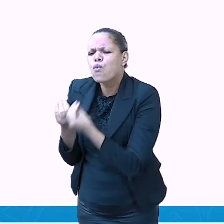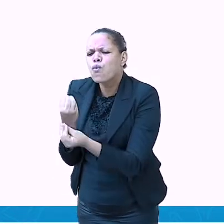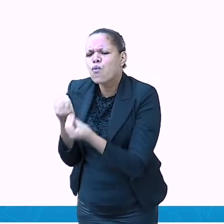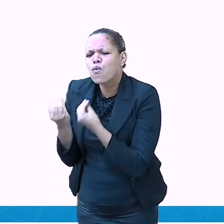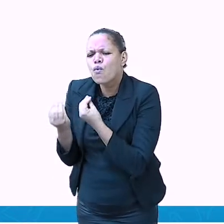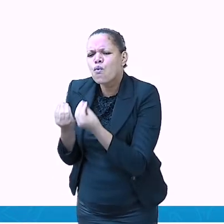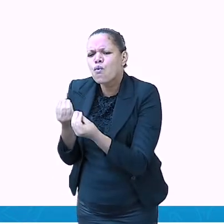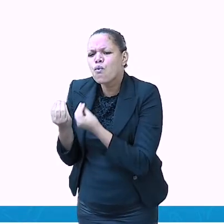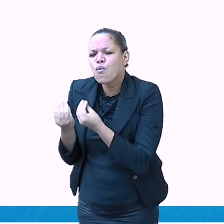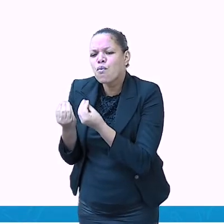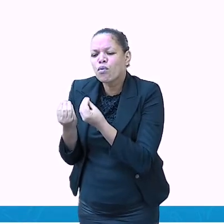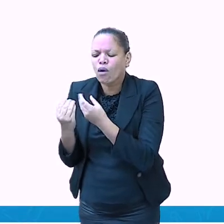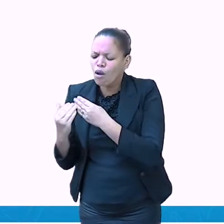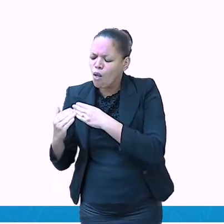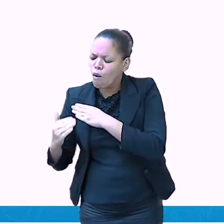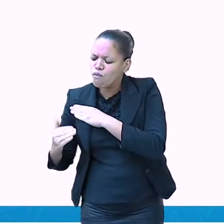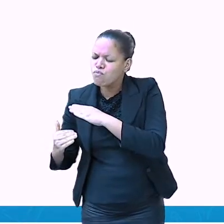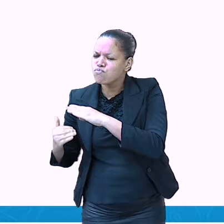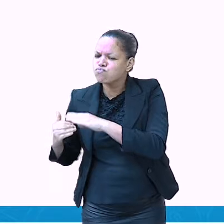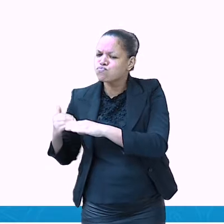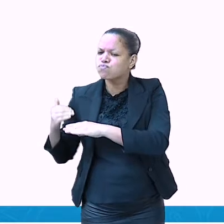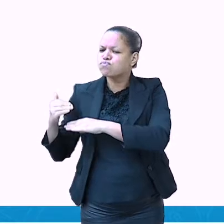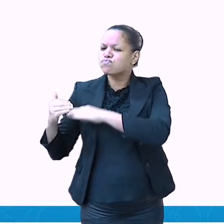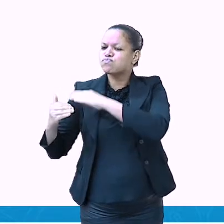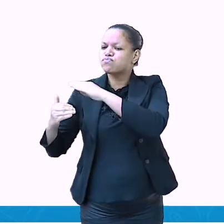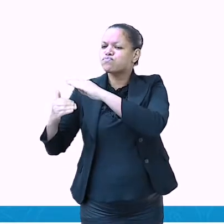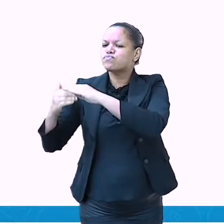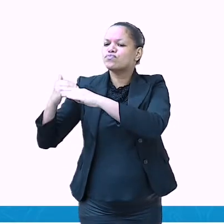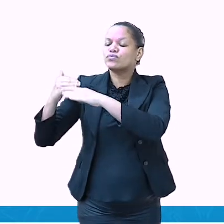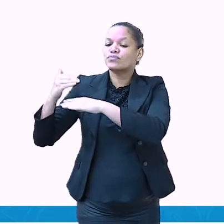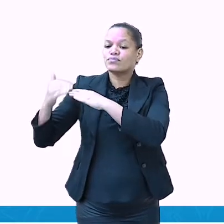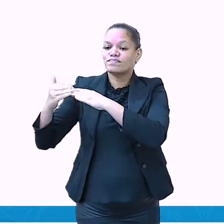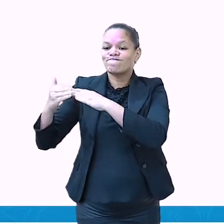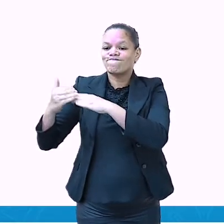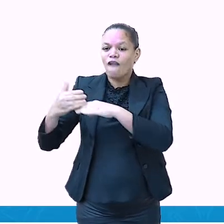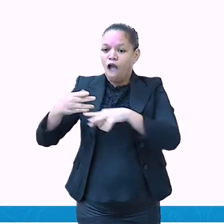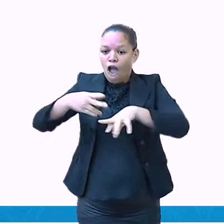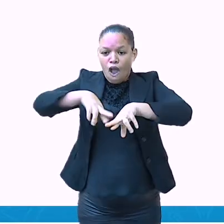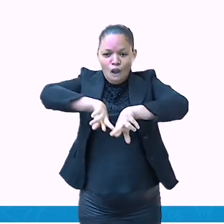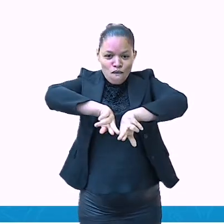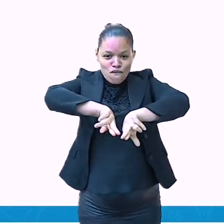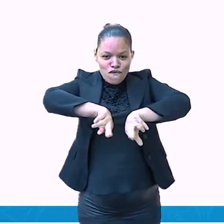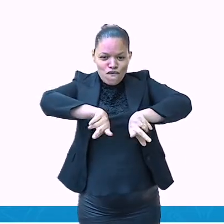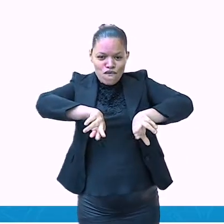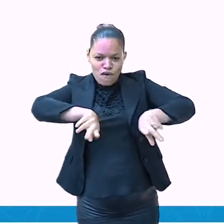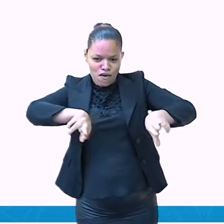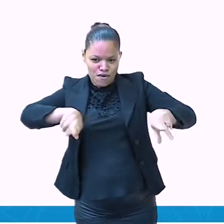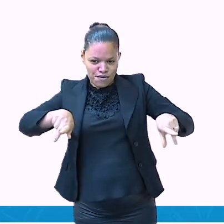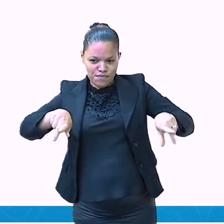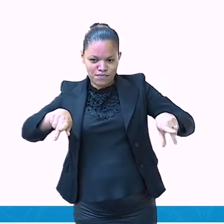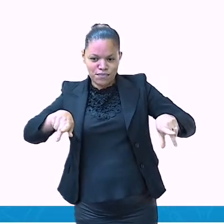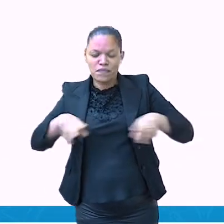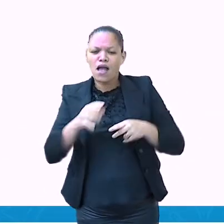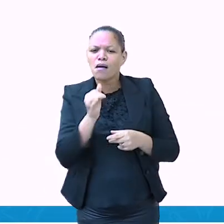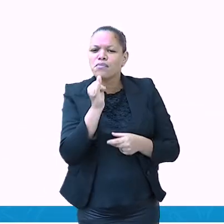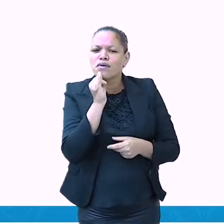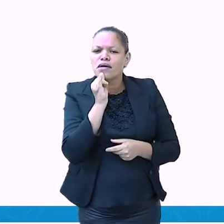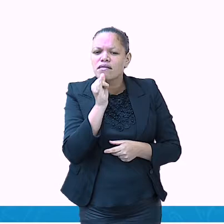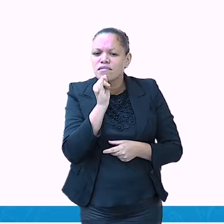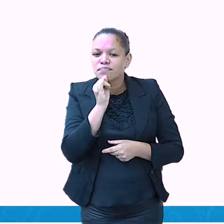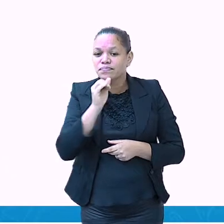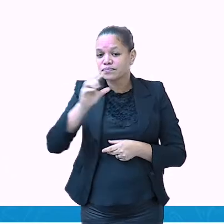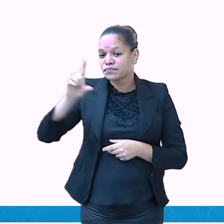dimorfismo sexual, que é aquilo que diferencia de forma vista, tá? De